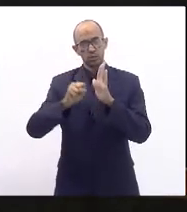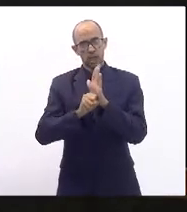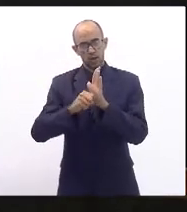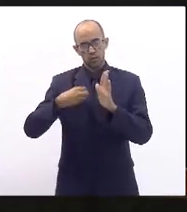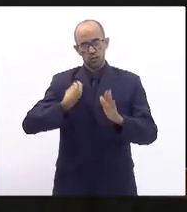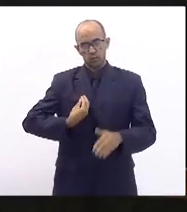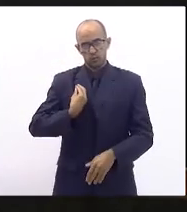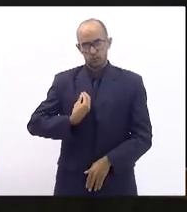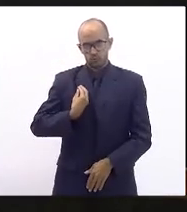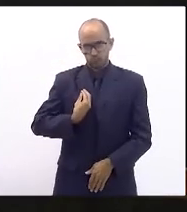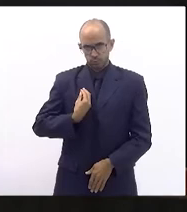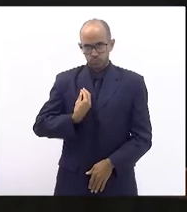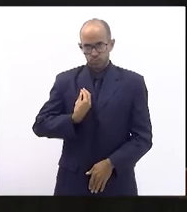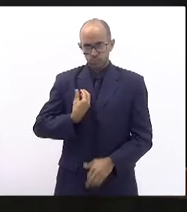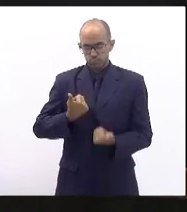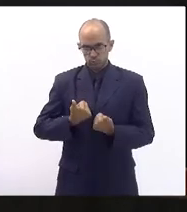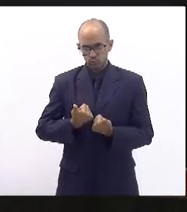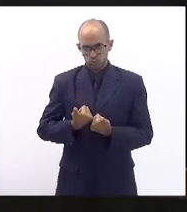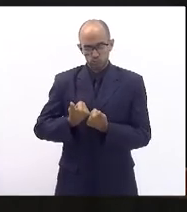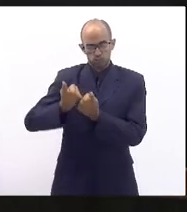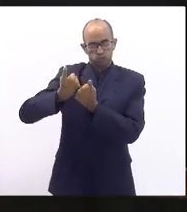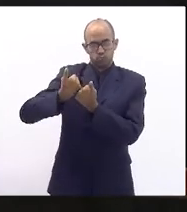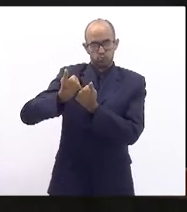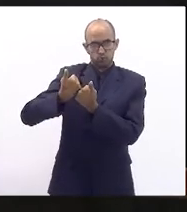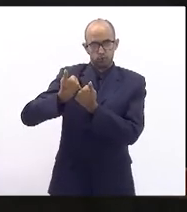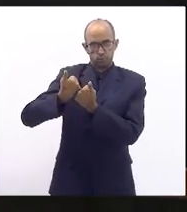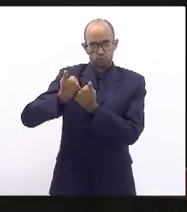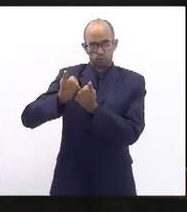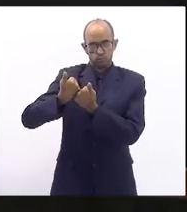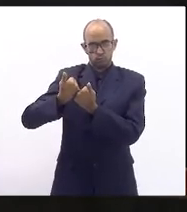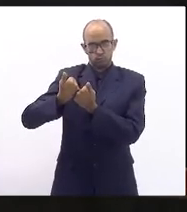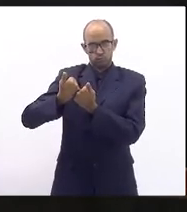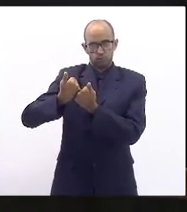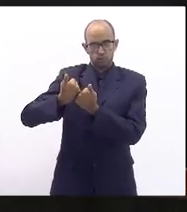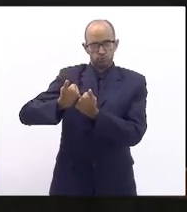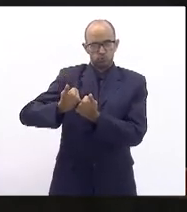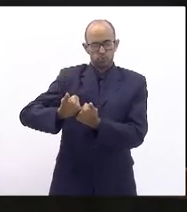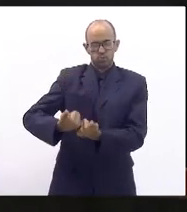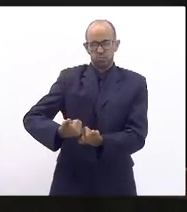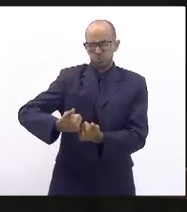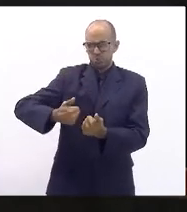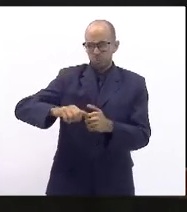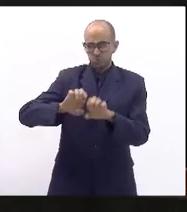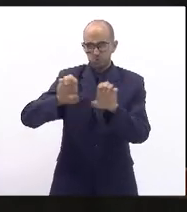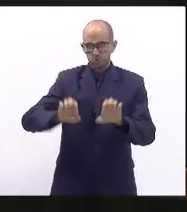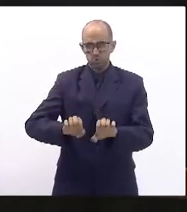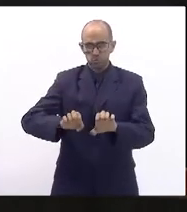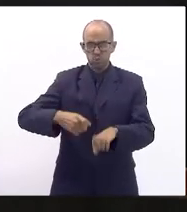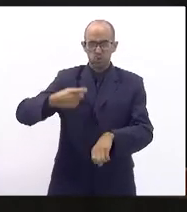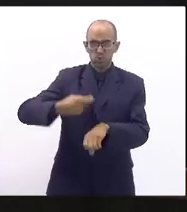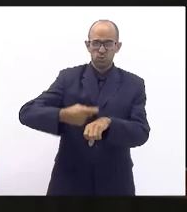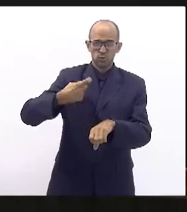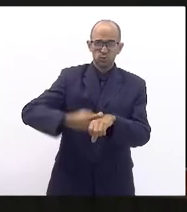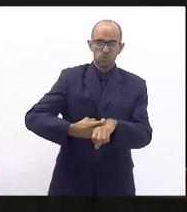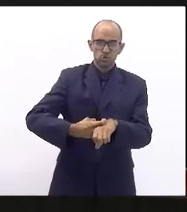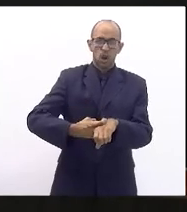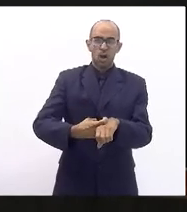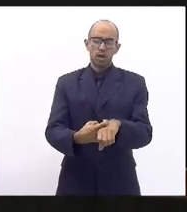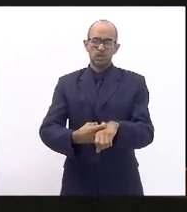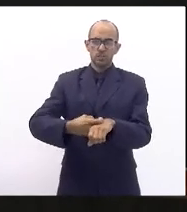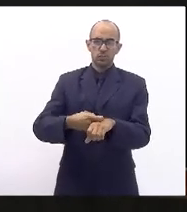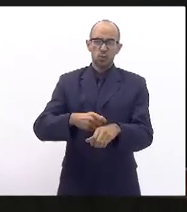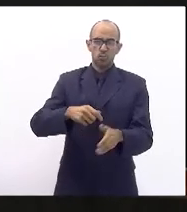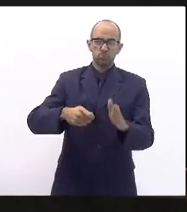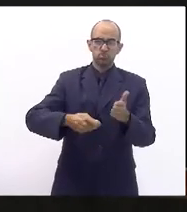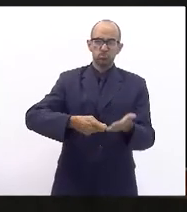existência tem se sustentado por sólidos alicerces deveres valores